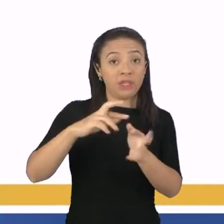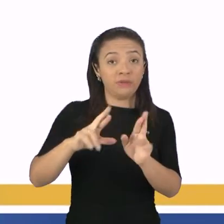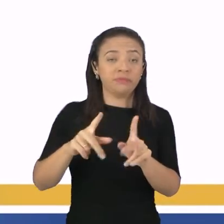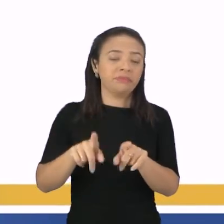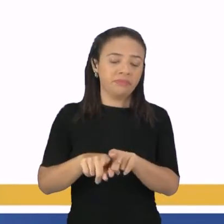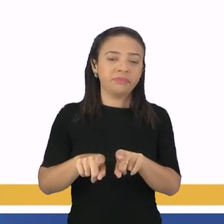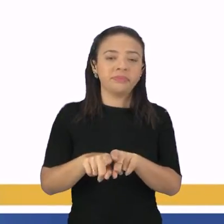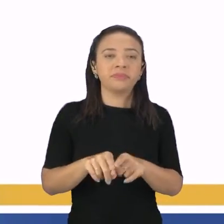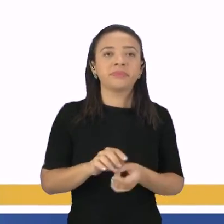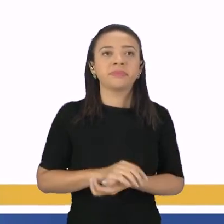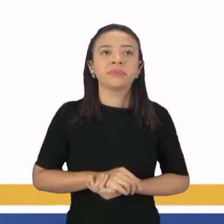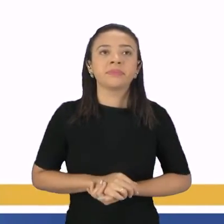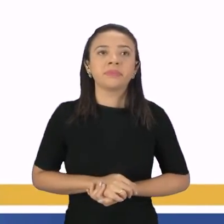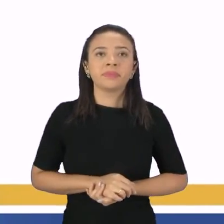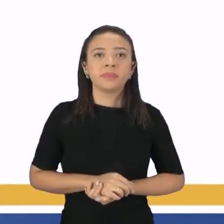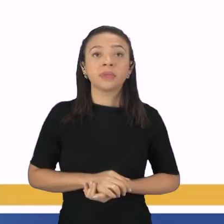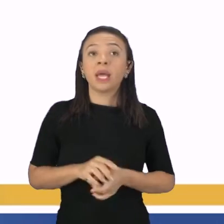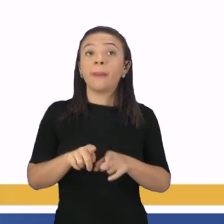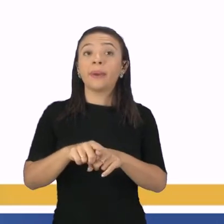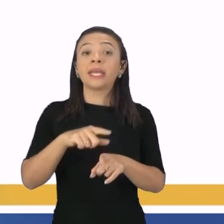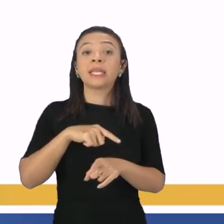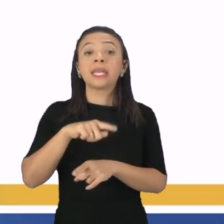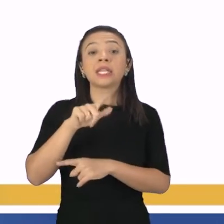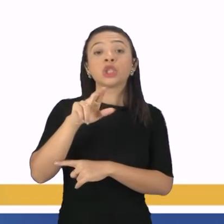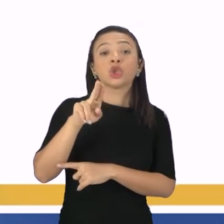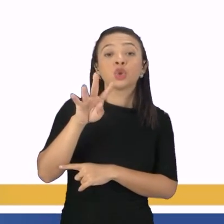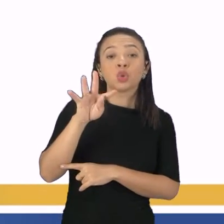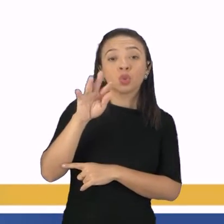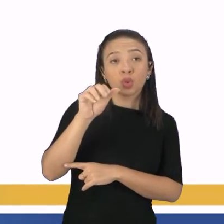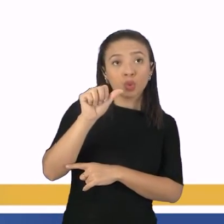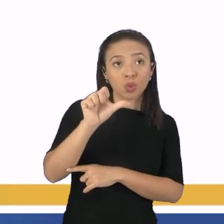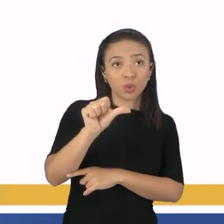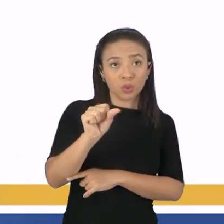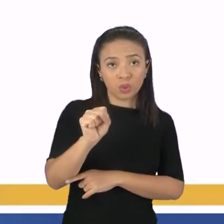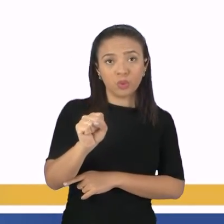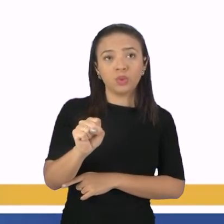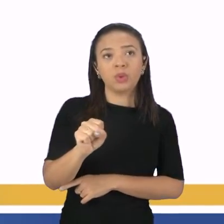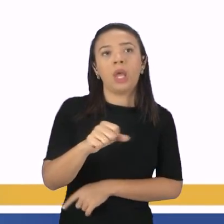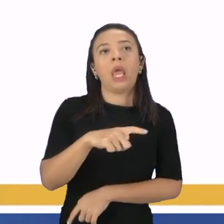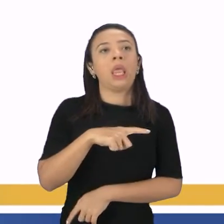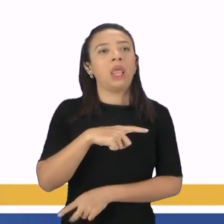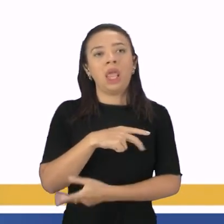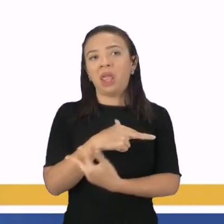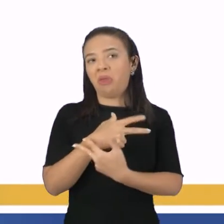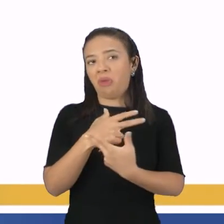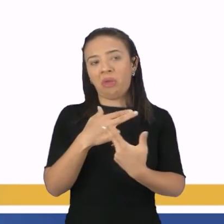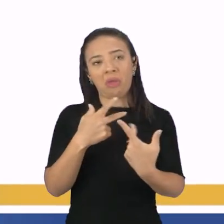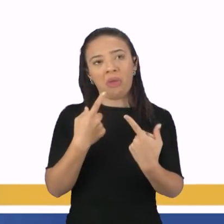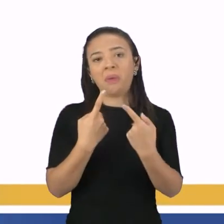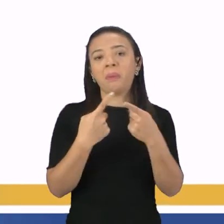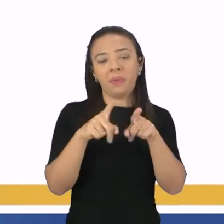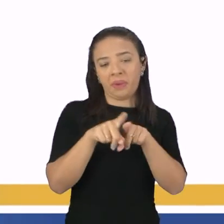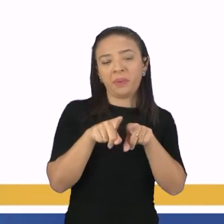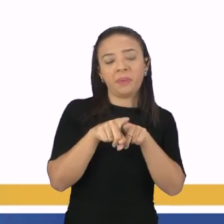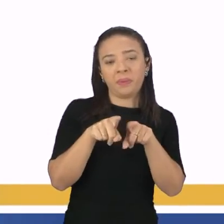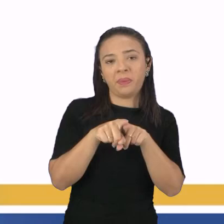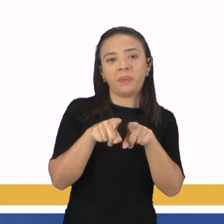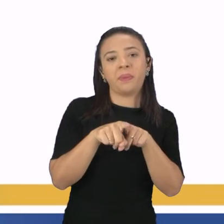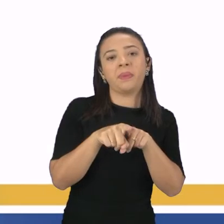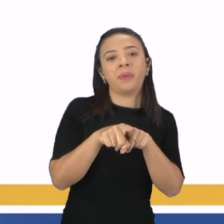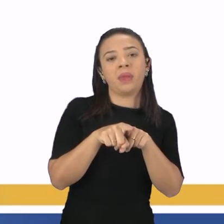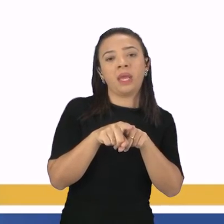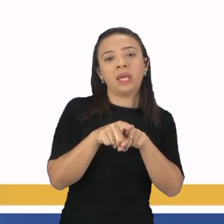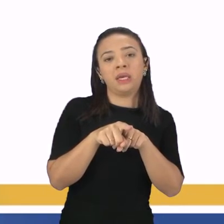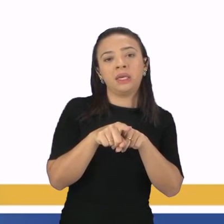entre outros, né? Temos também as lutas, que dentro das lutas tem o boxe, a esgrima, o taekwondo, o